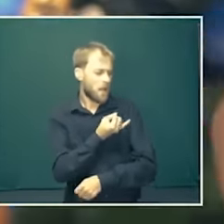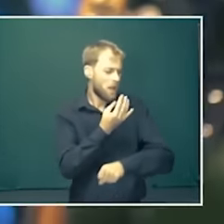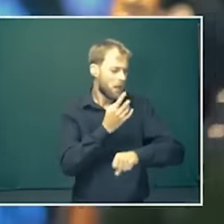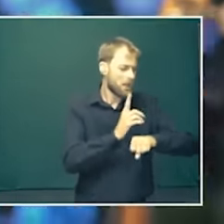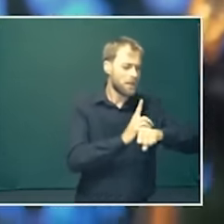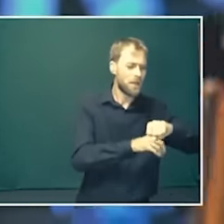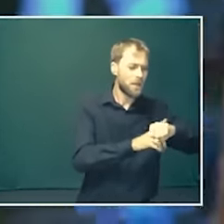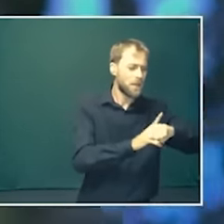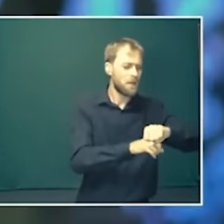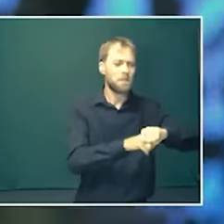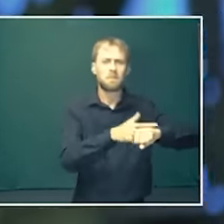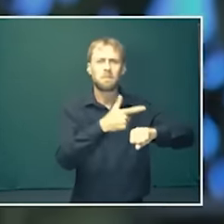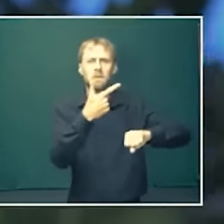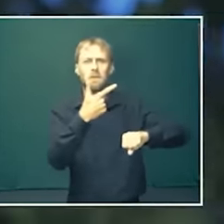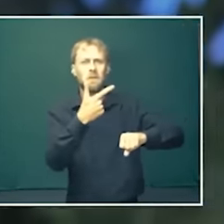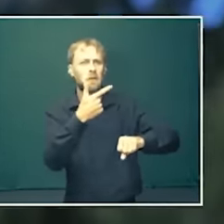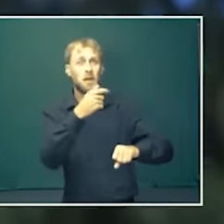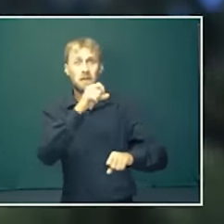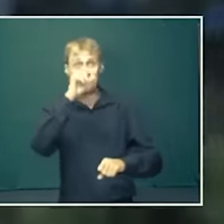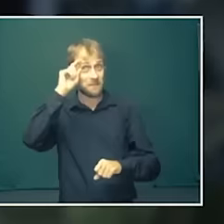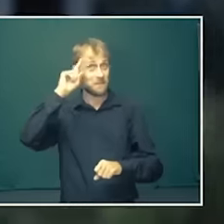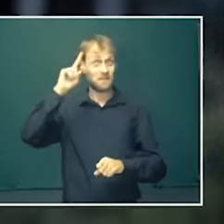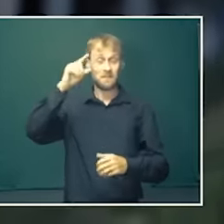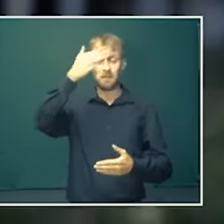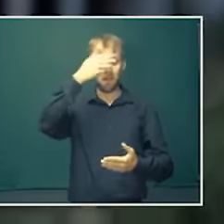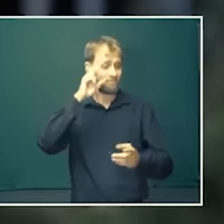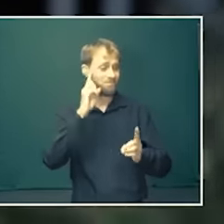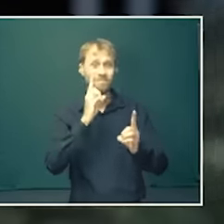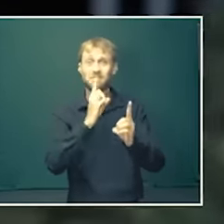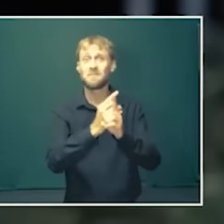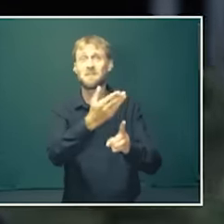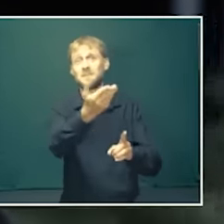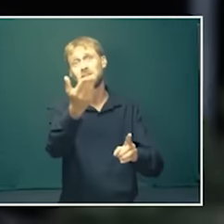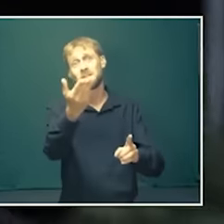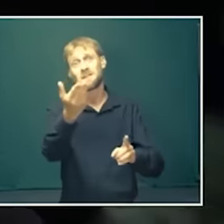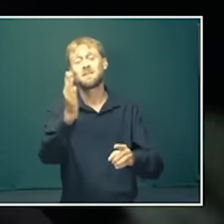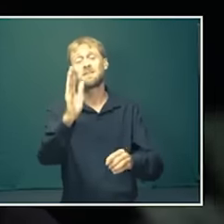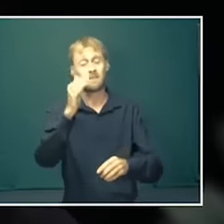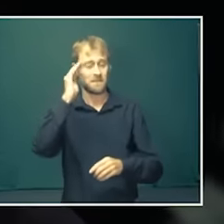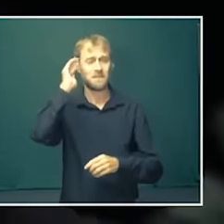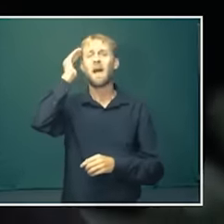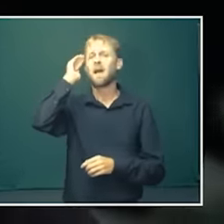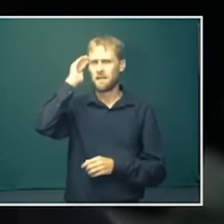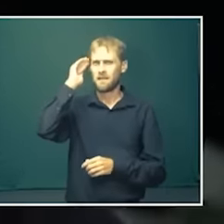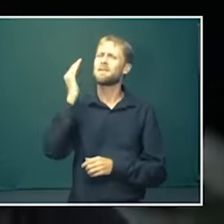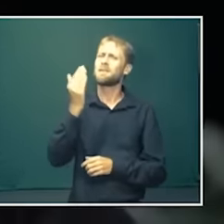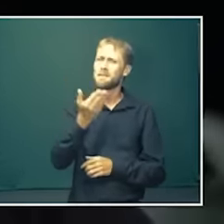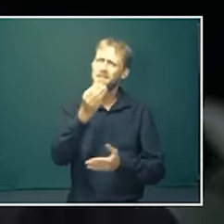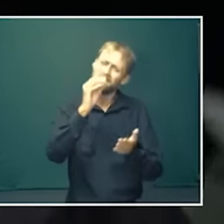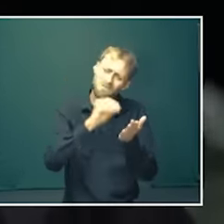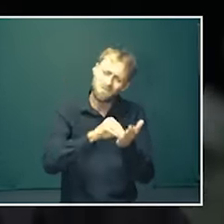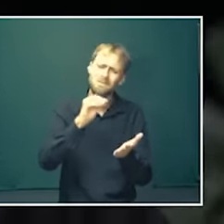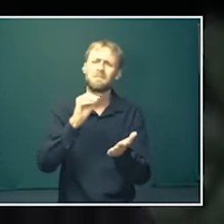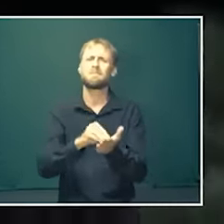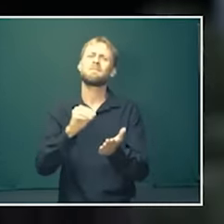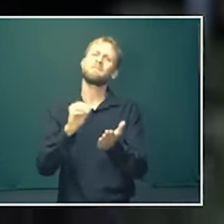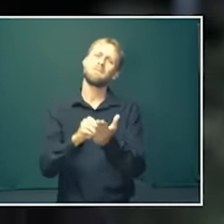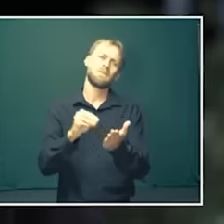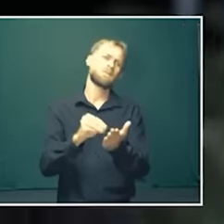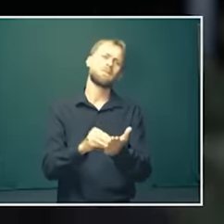horas, são dois dias sem te ver. Já deu pra entender que você me faz